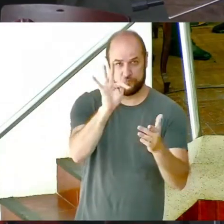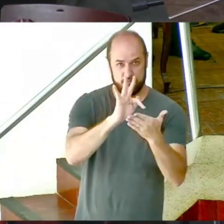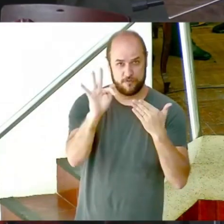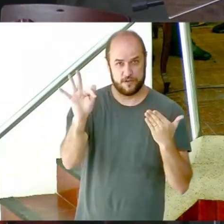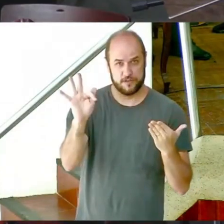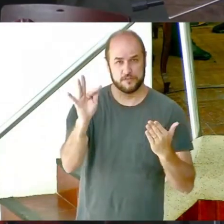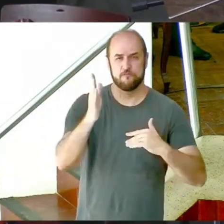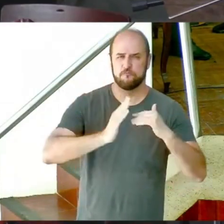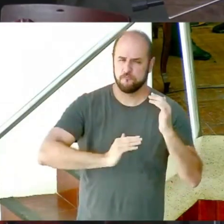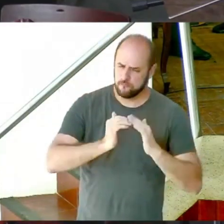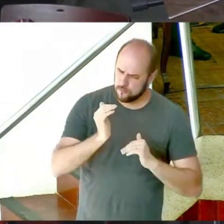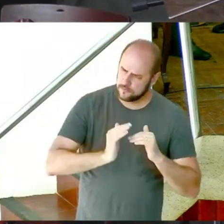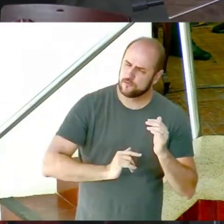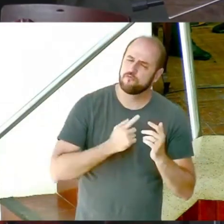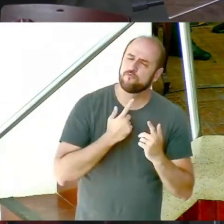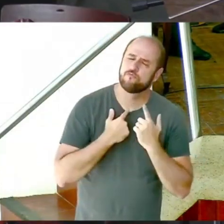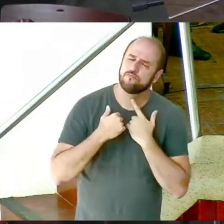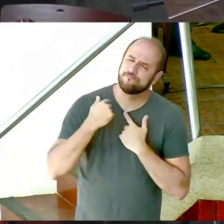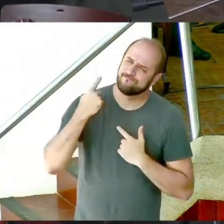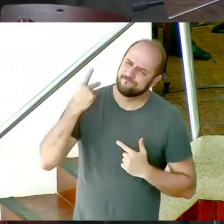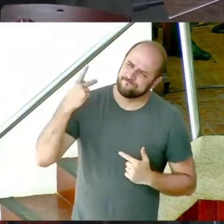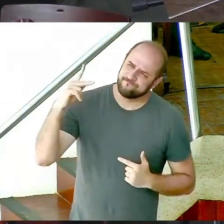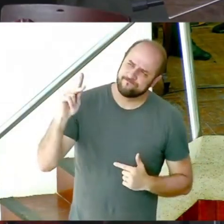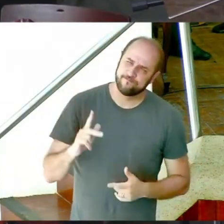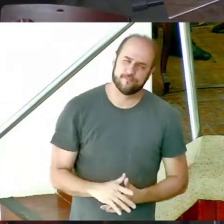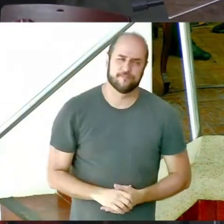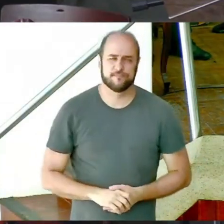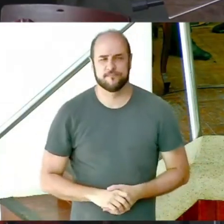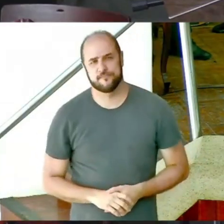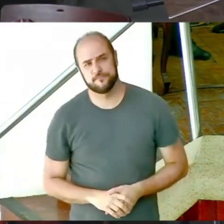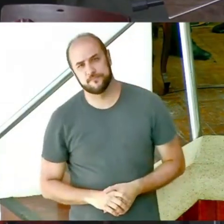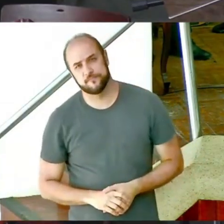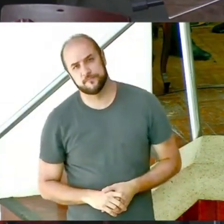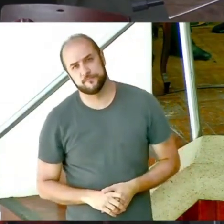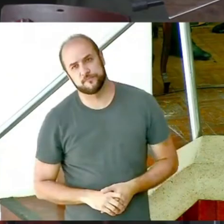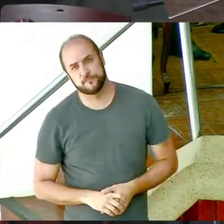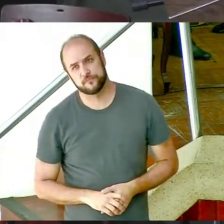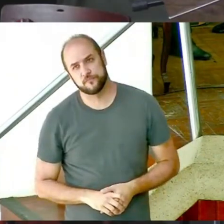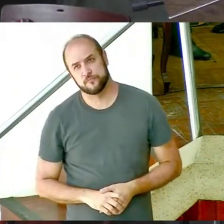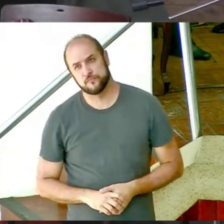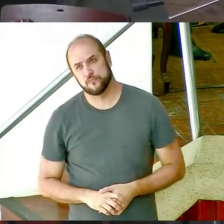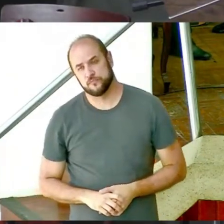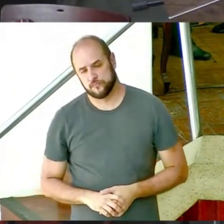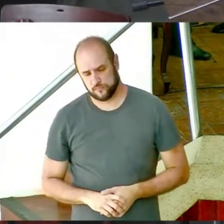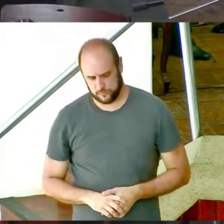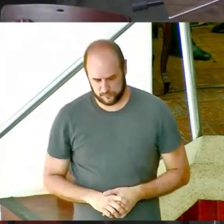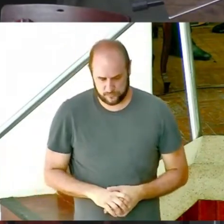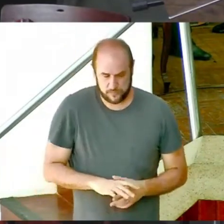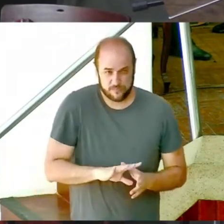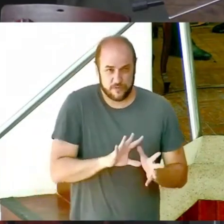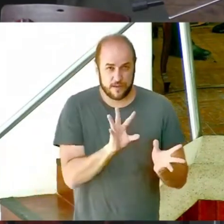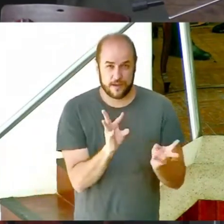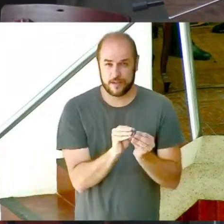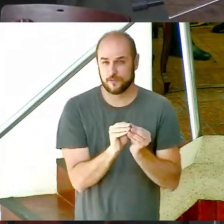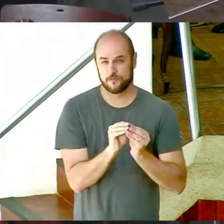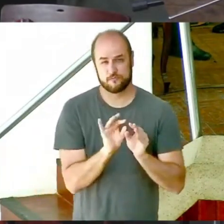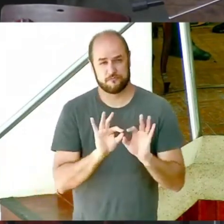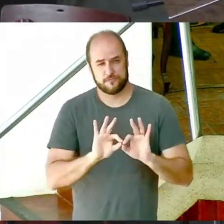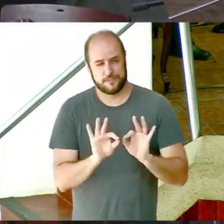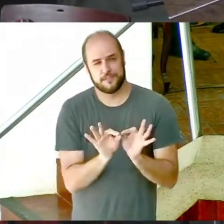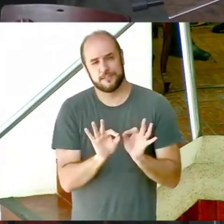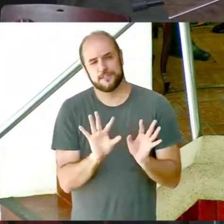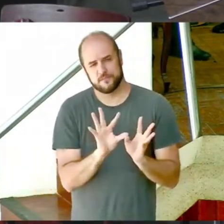seja feita a tua vontade. Isso resume bem